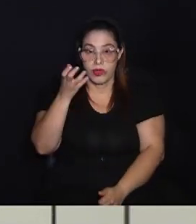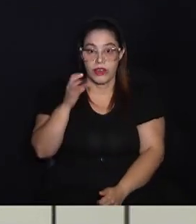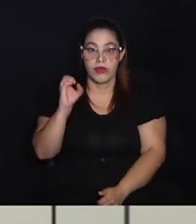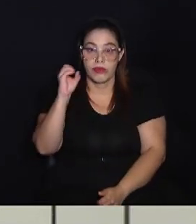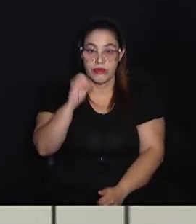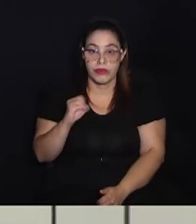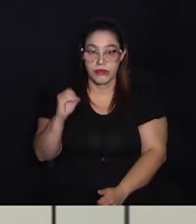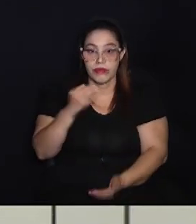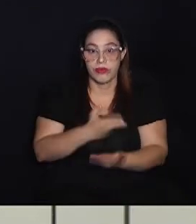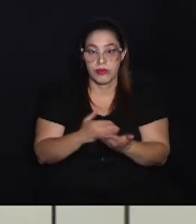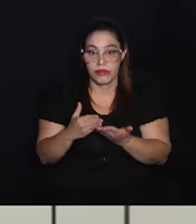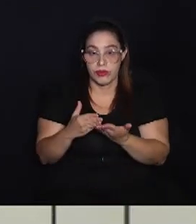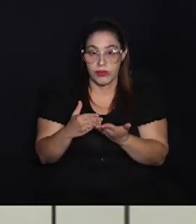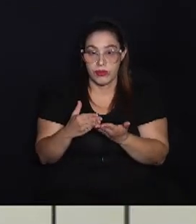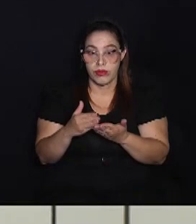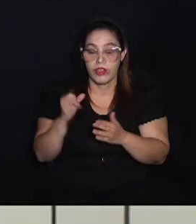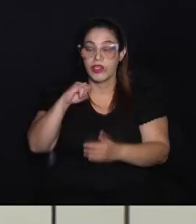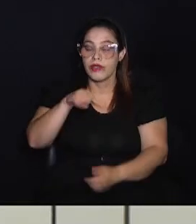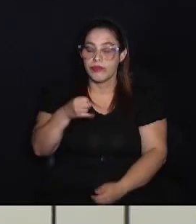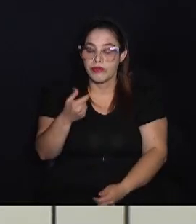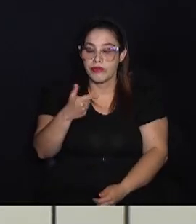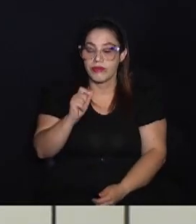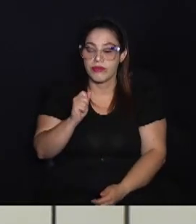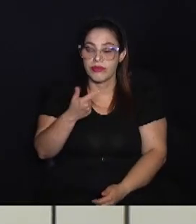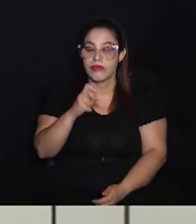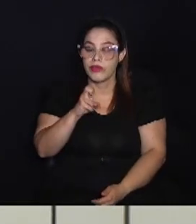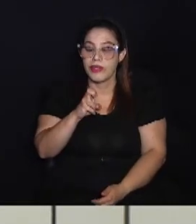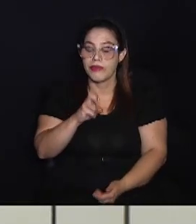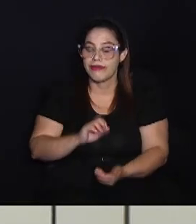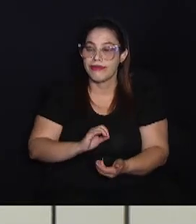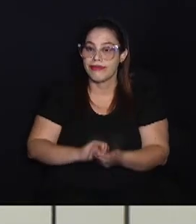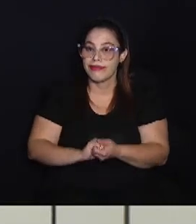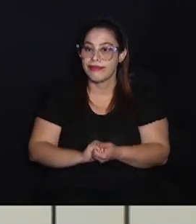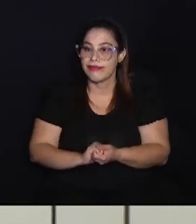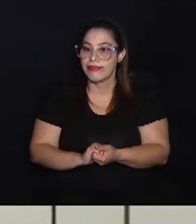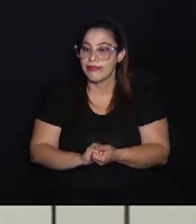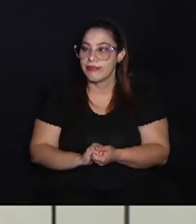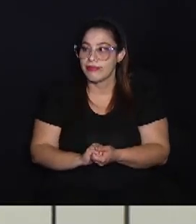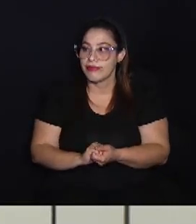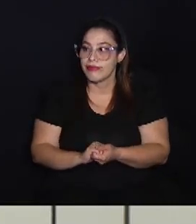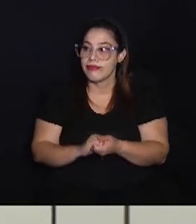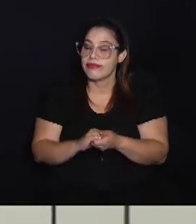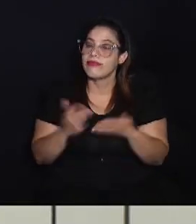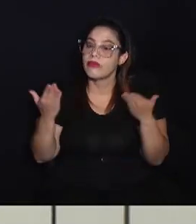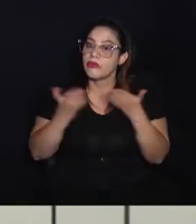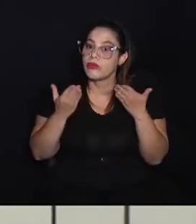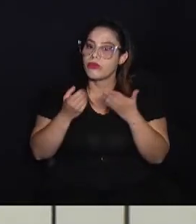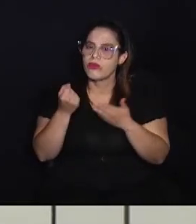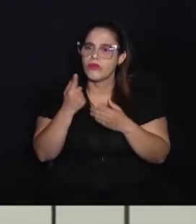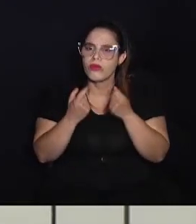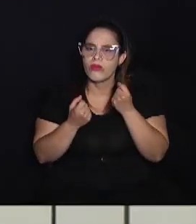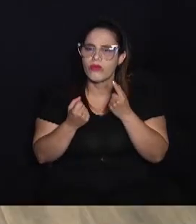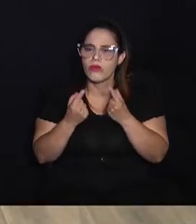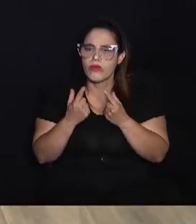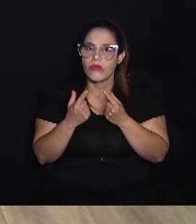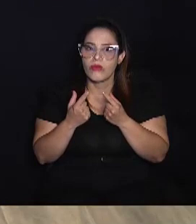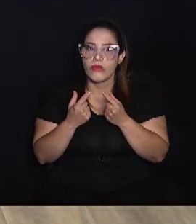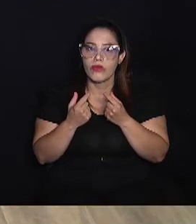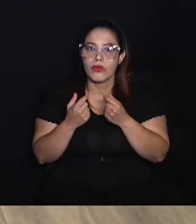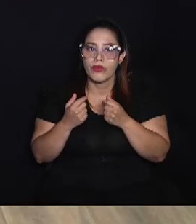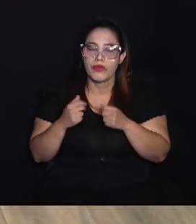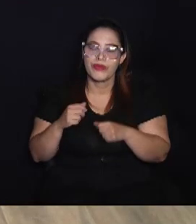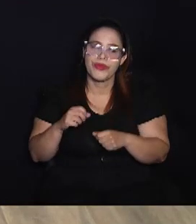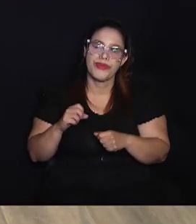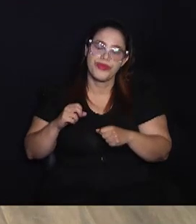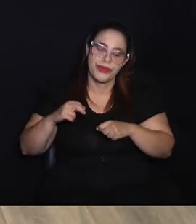e o estágio começará em janeiro de 2025. Bem, agora a gente vai falar um pouquinho sobre o desfile de